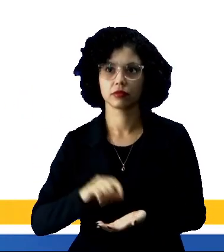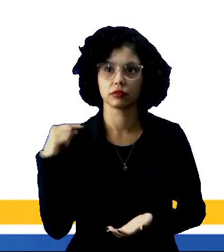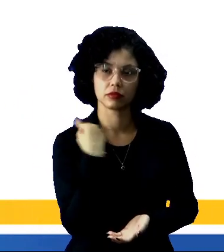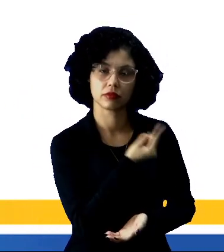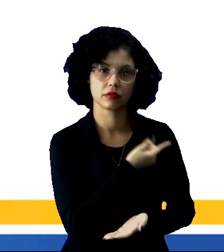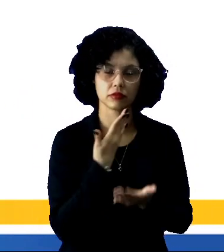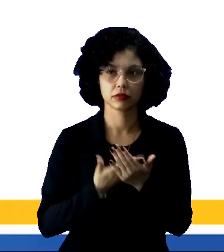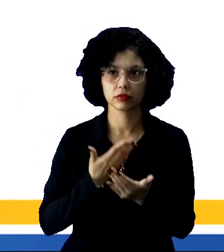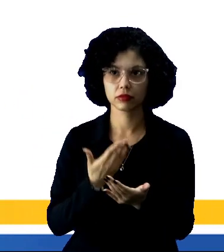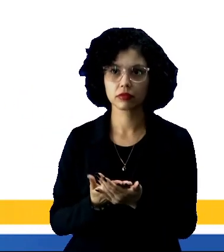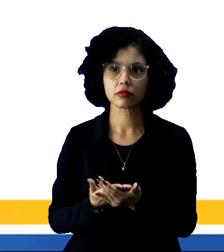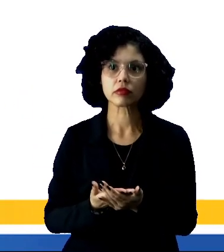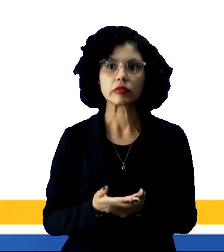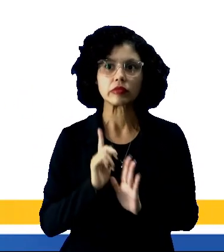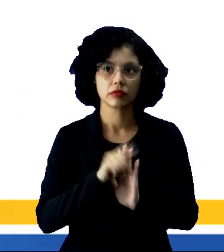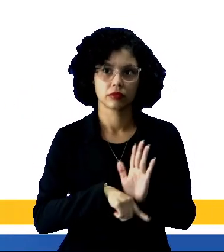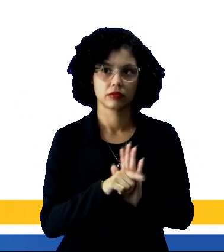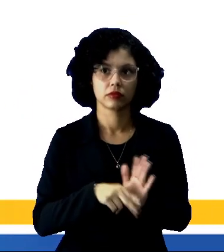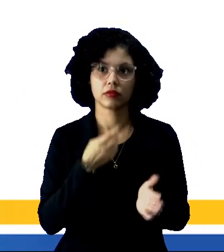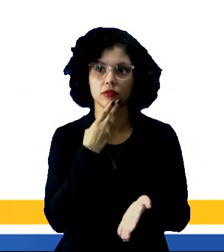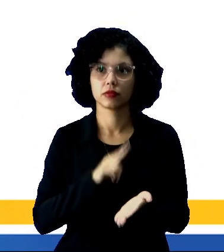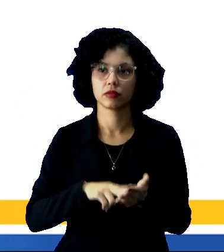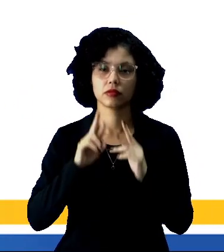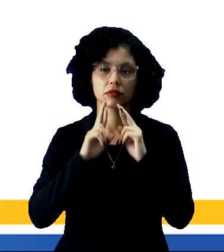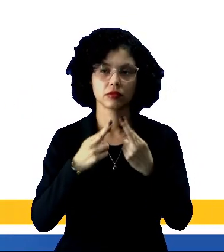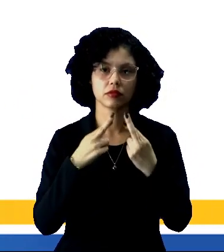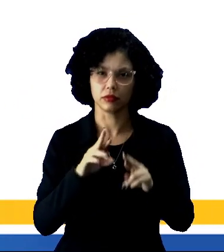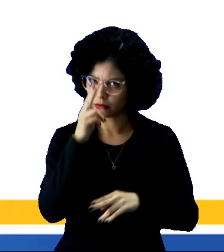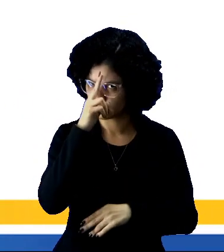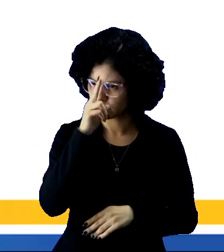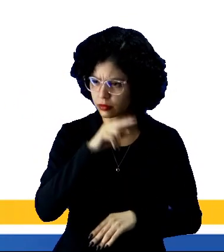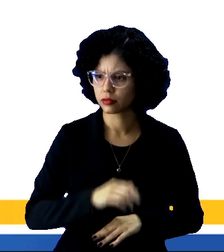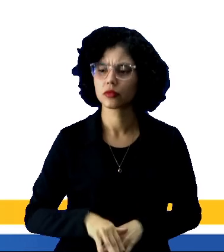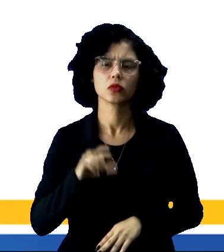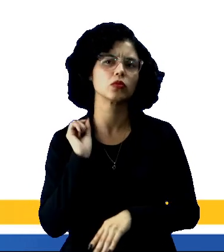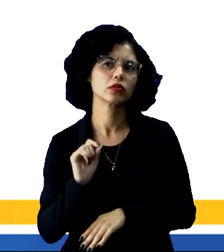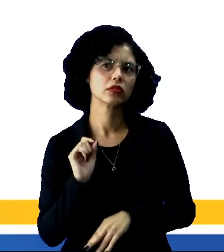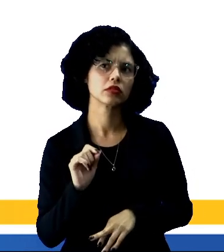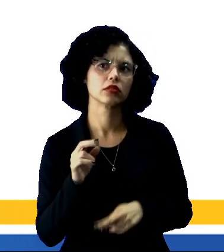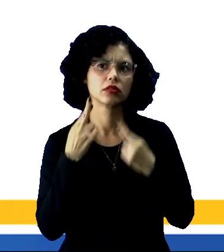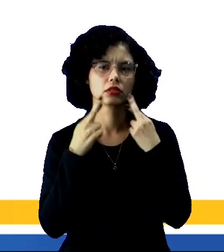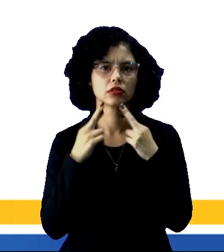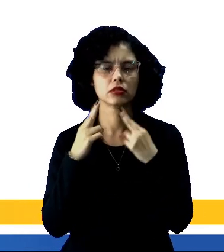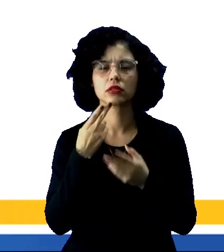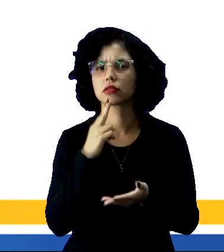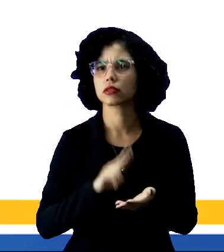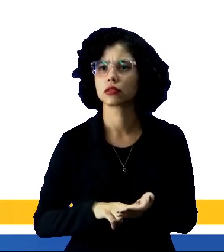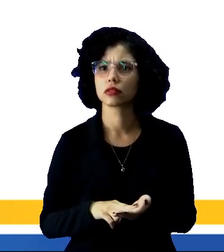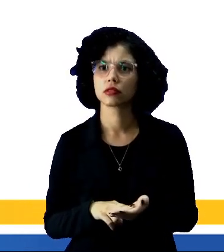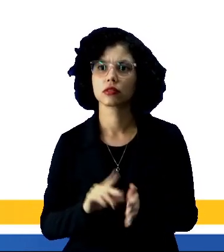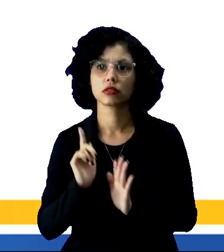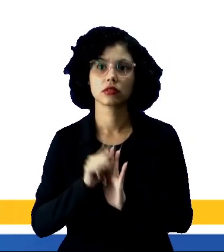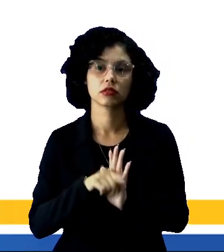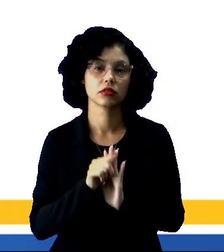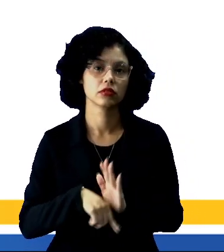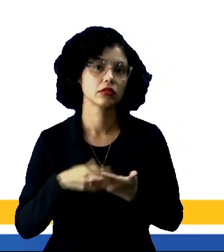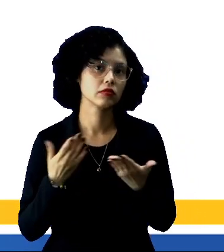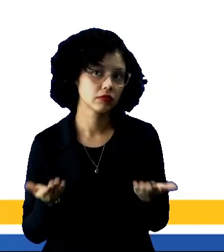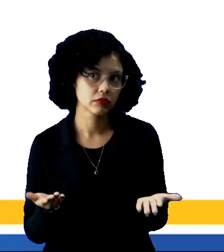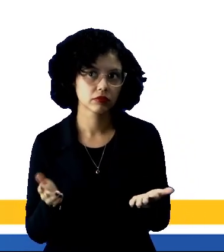nós estudamos o gênero carta de reclamação. Lembram? O que é a carta de reclamação? Que gênero textual